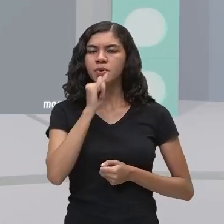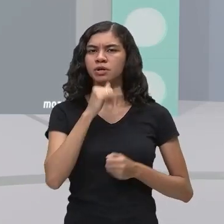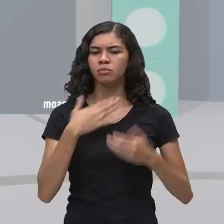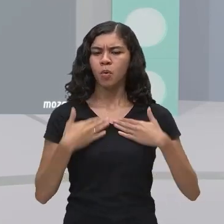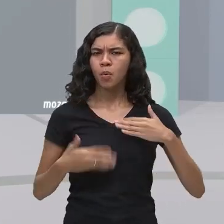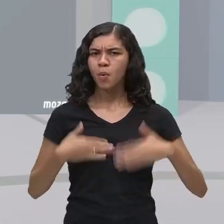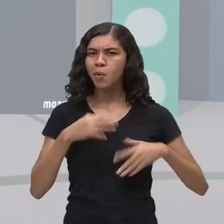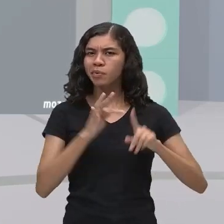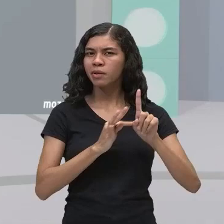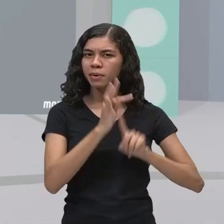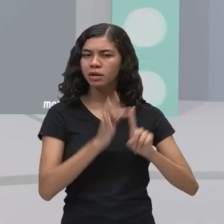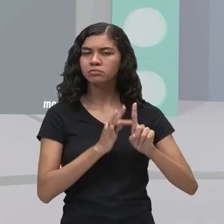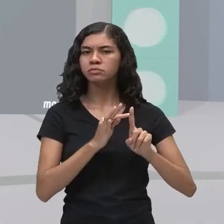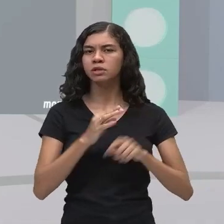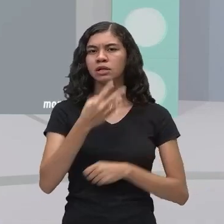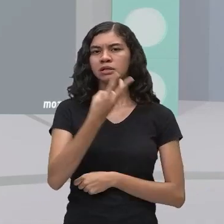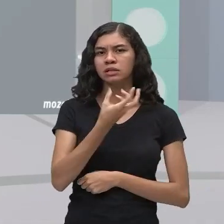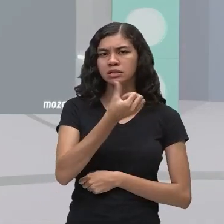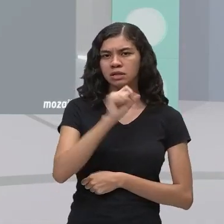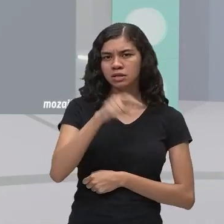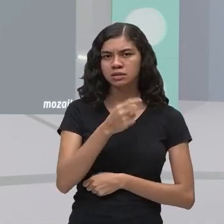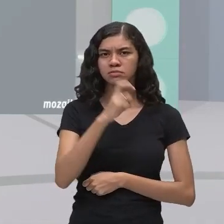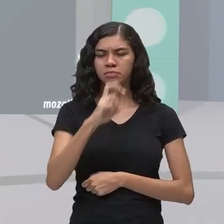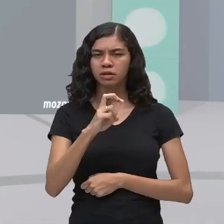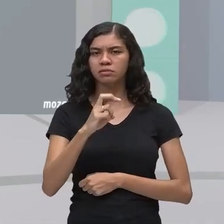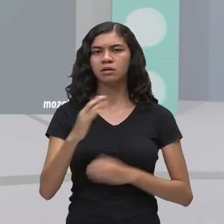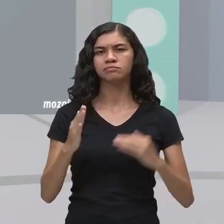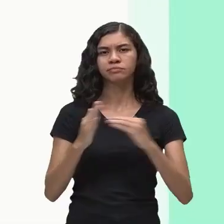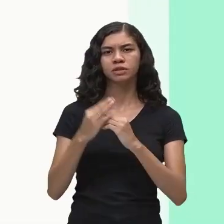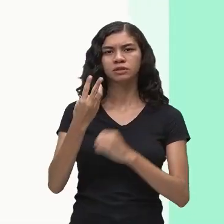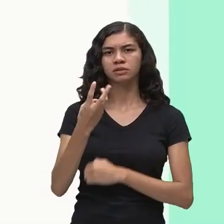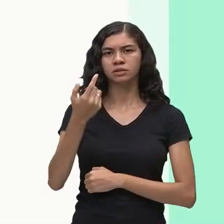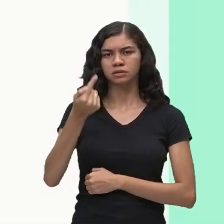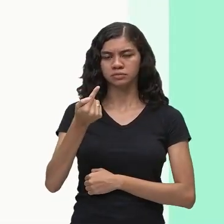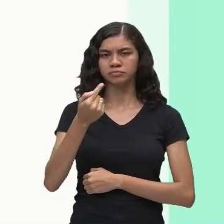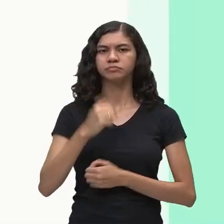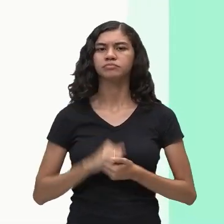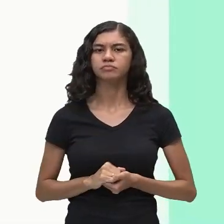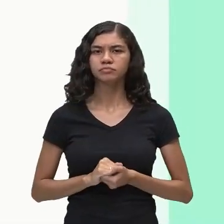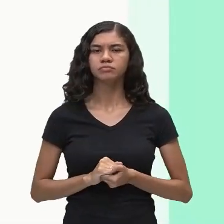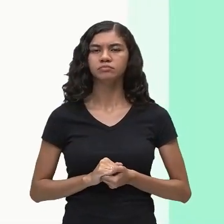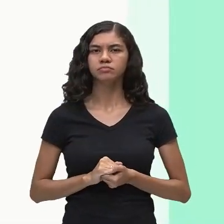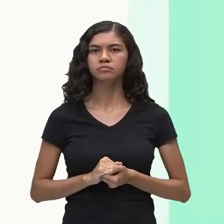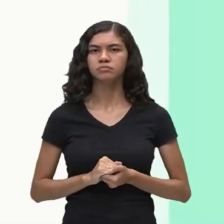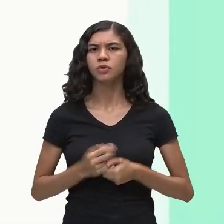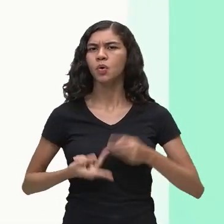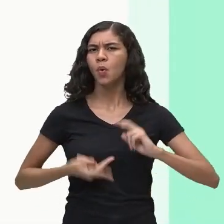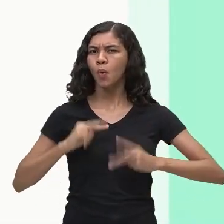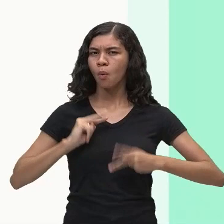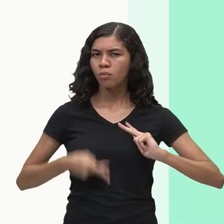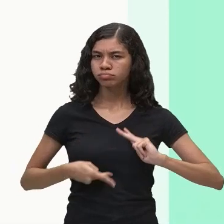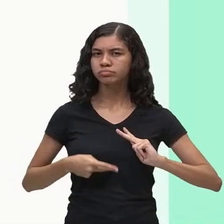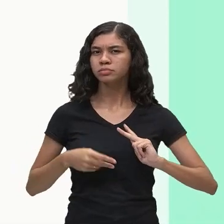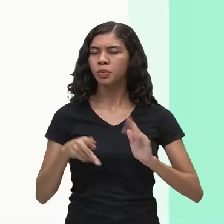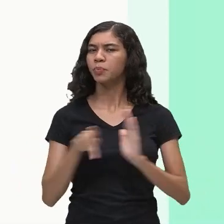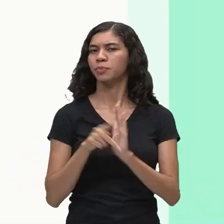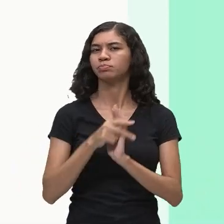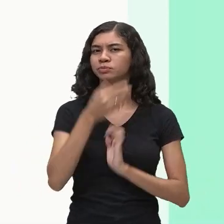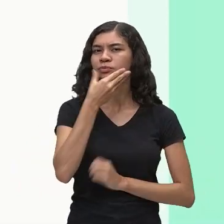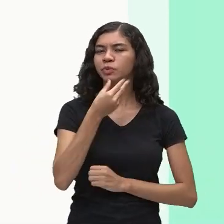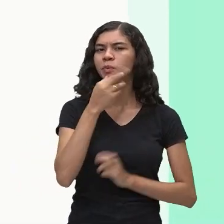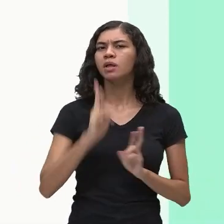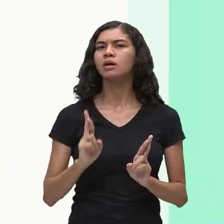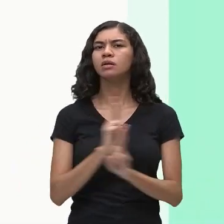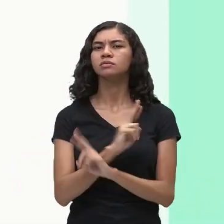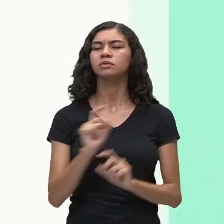corpo é de 36,5 a 37 graus Celsius. E o hormônio testosterona ele está